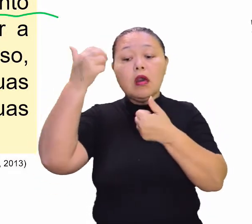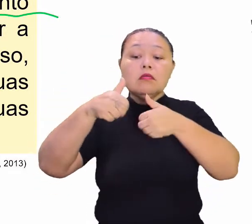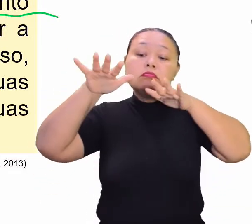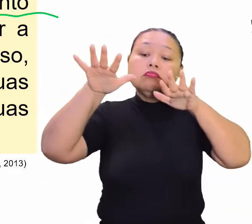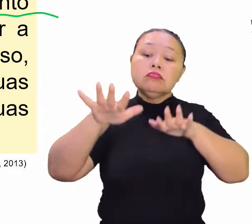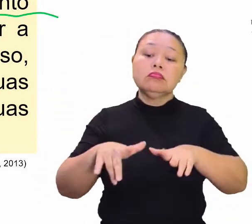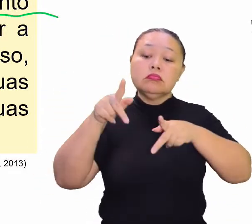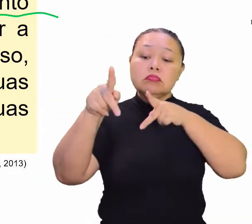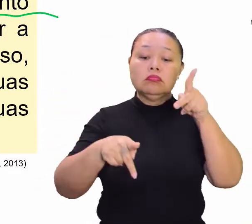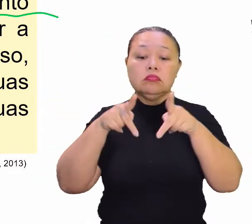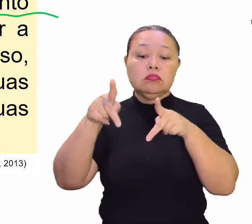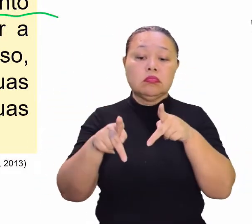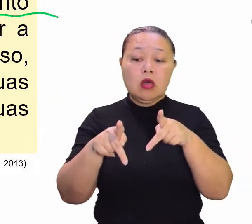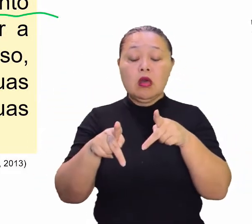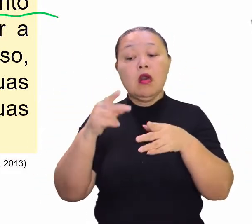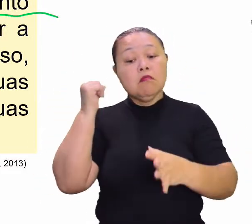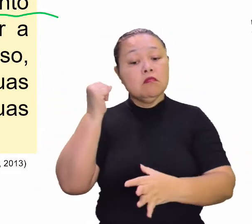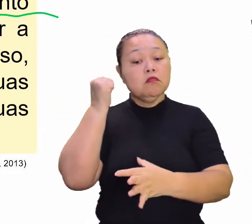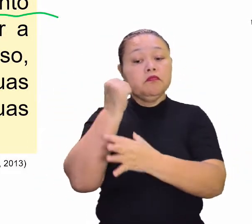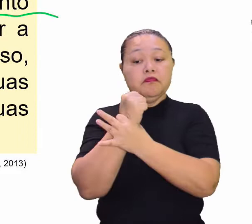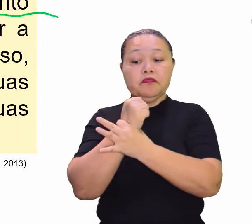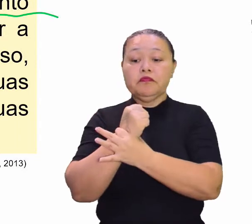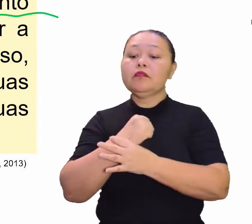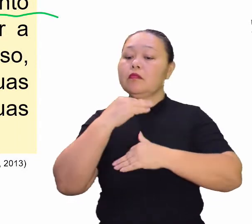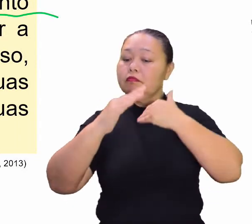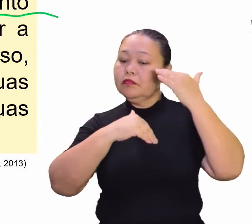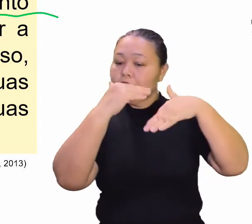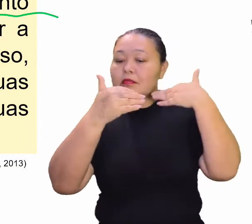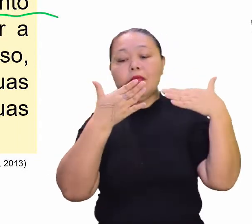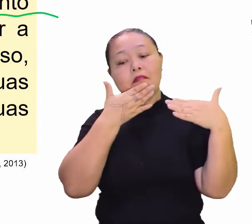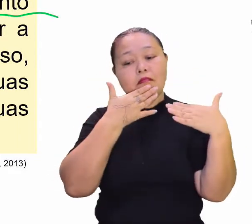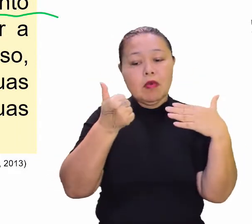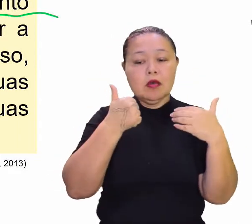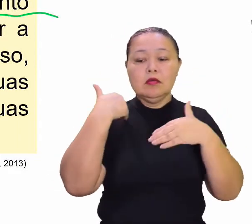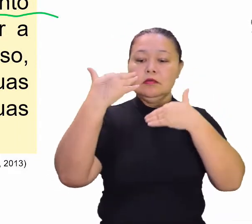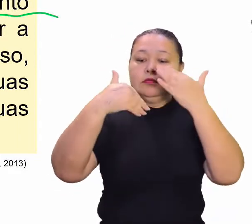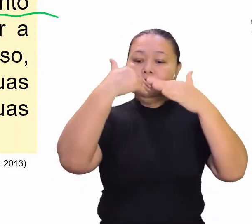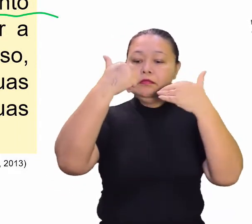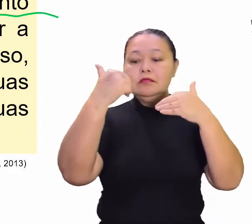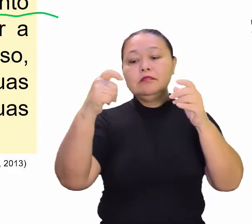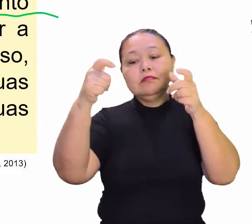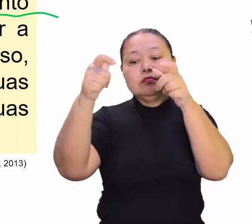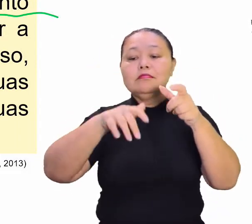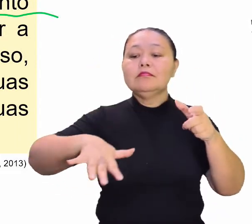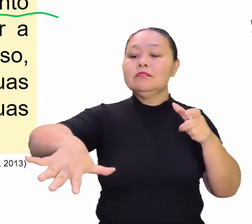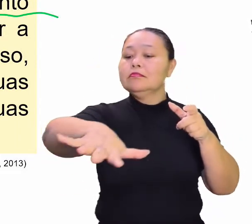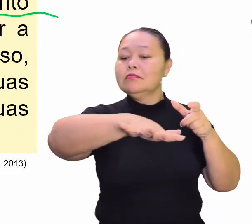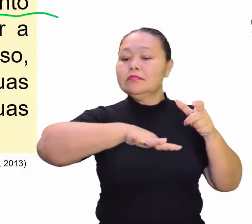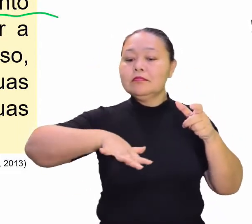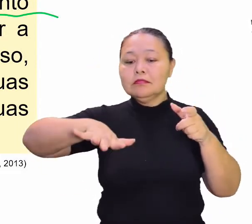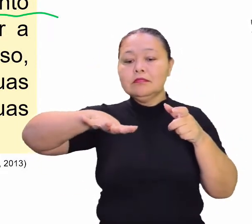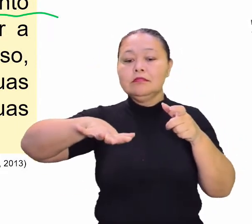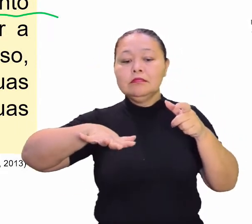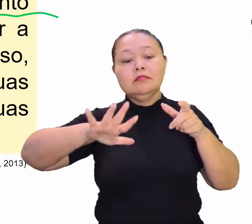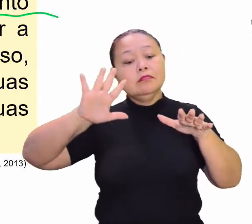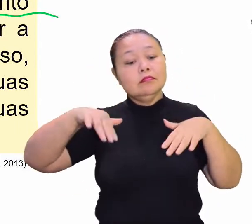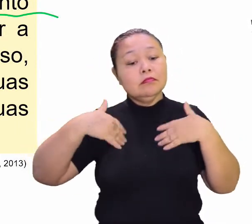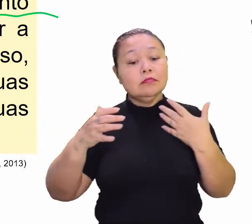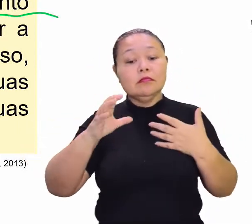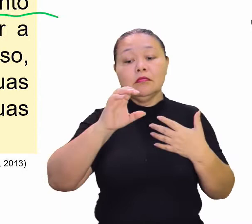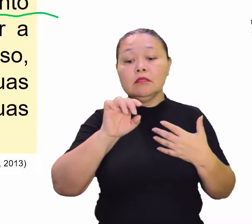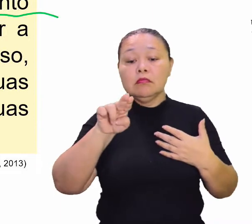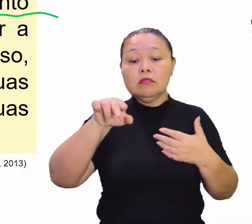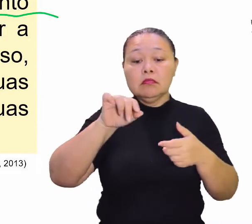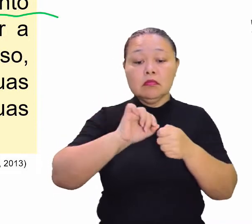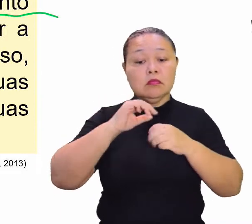aquela população para garantir o progresso, a melhoria, o avanço daquela determinada área povoada. Por isso,